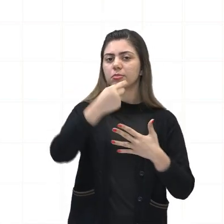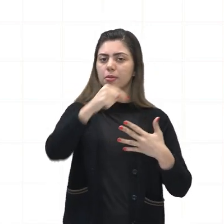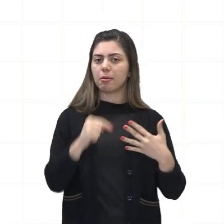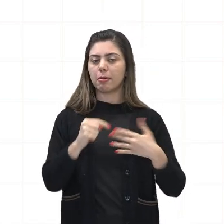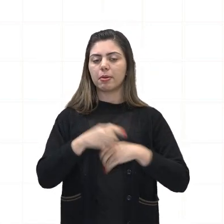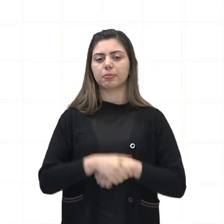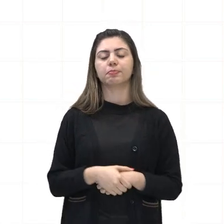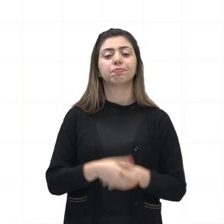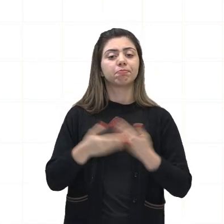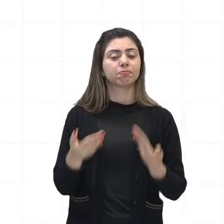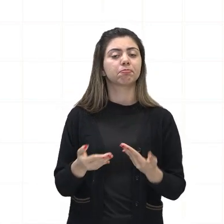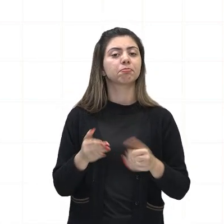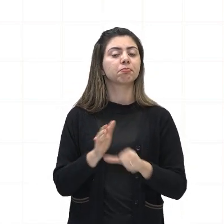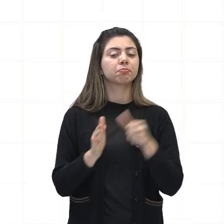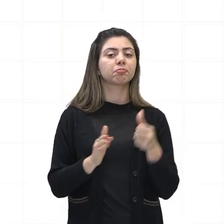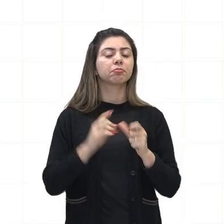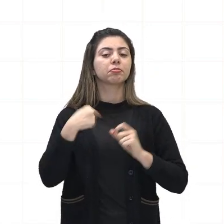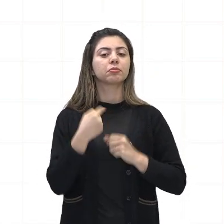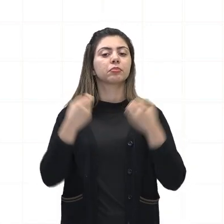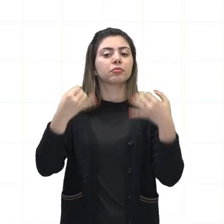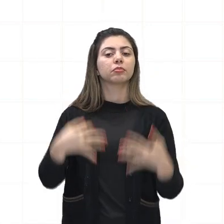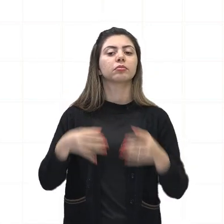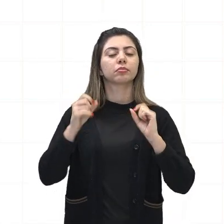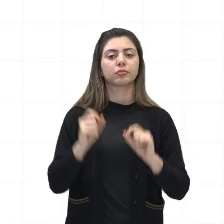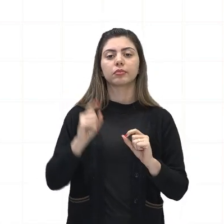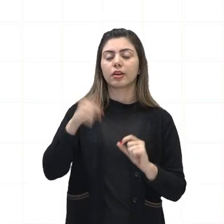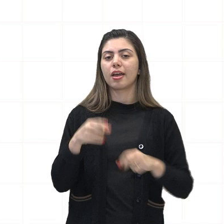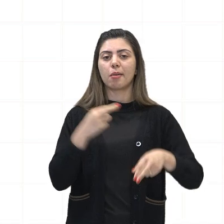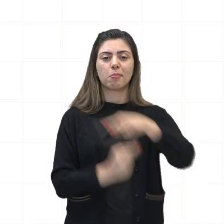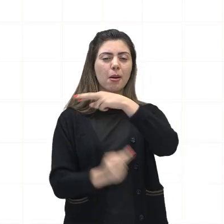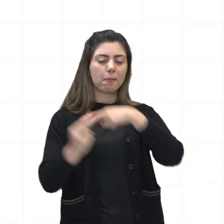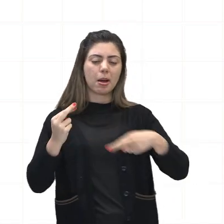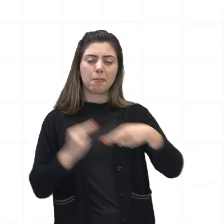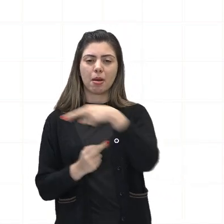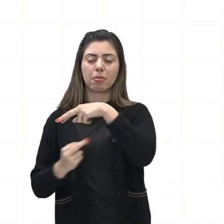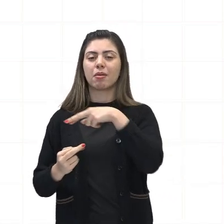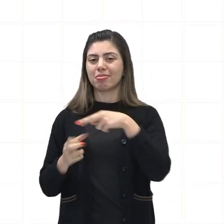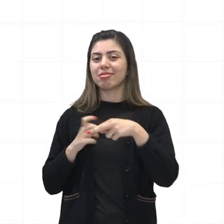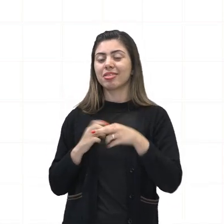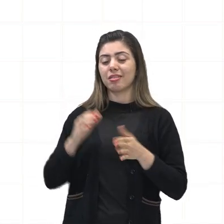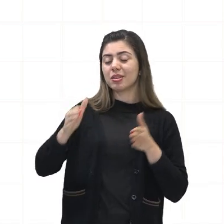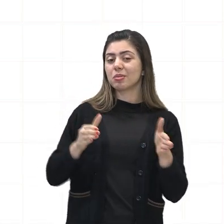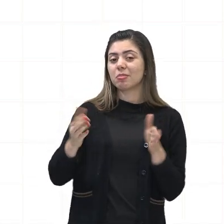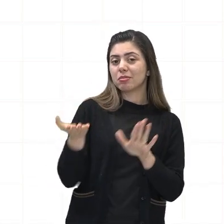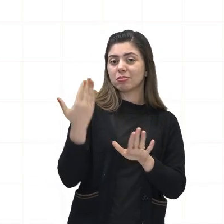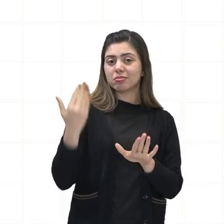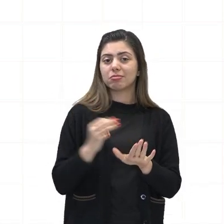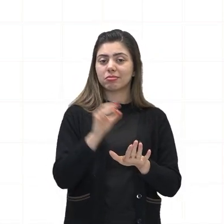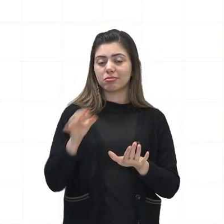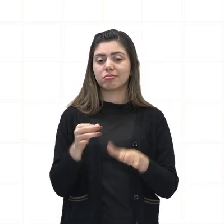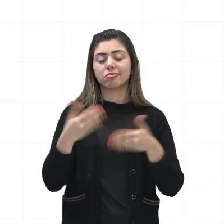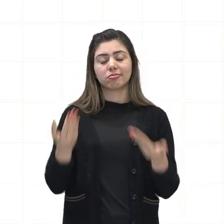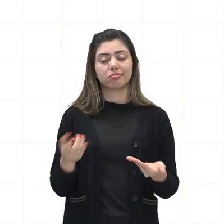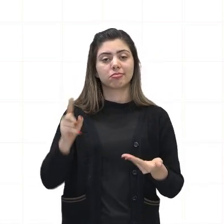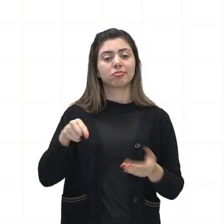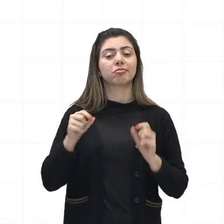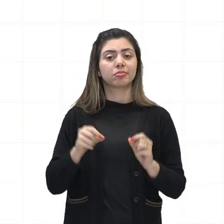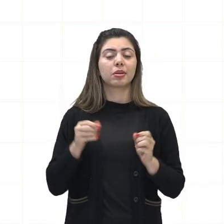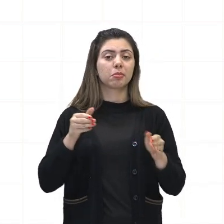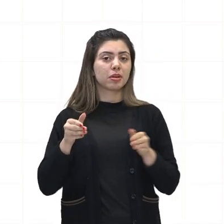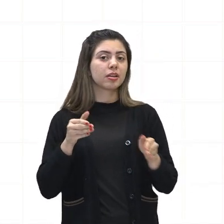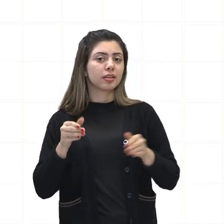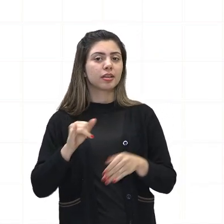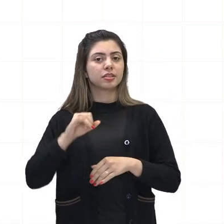aí. Primeiro, nós estamos falando das grandes revoluções que aconteceram, né, durante a chamada Idade